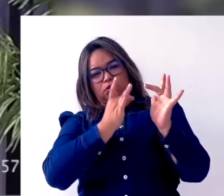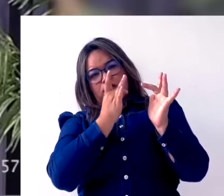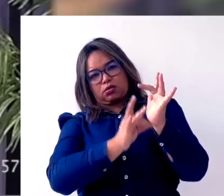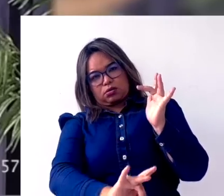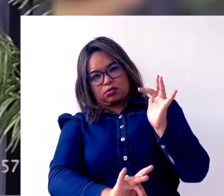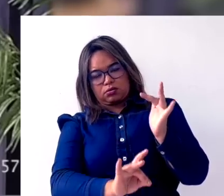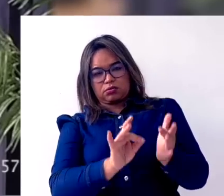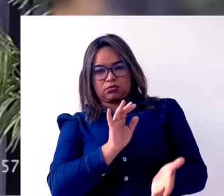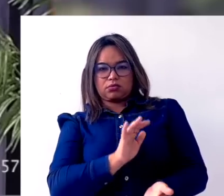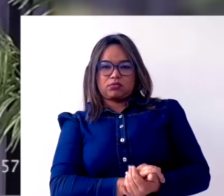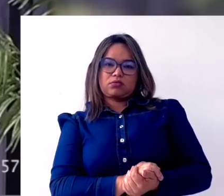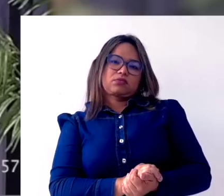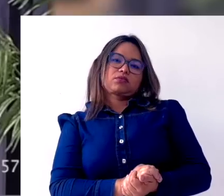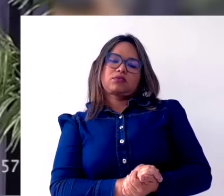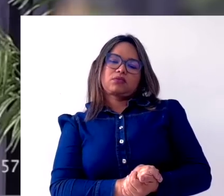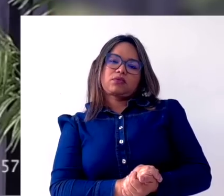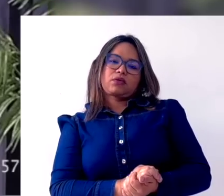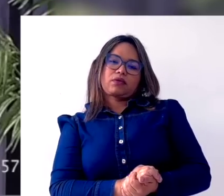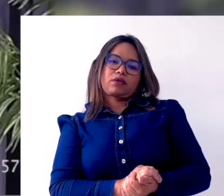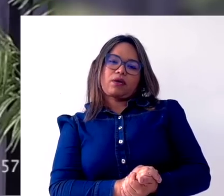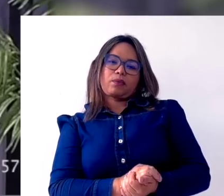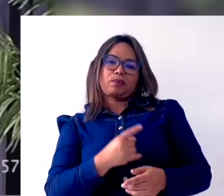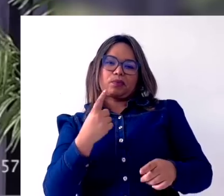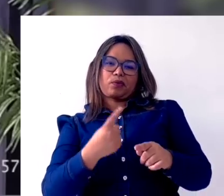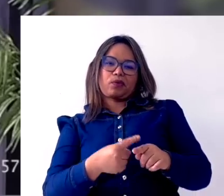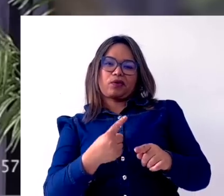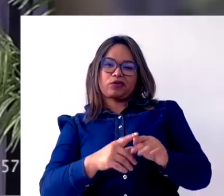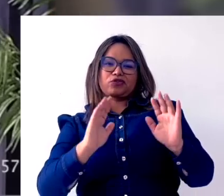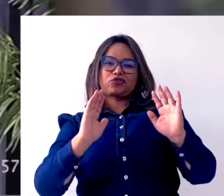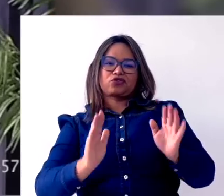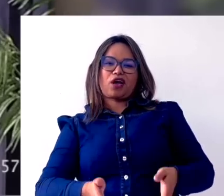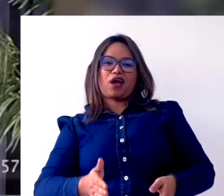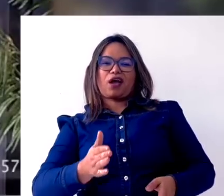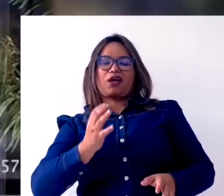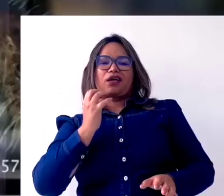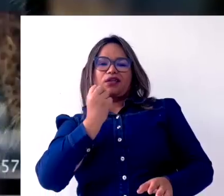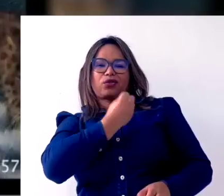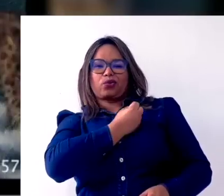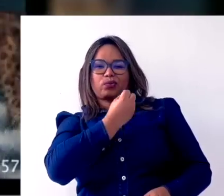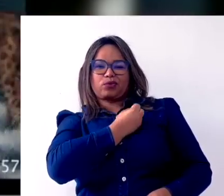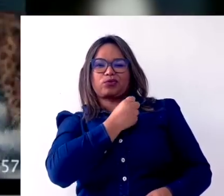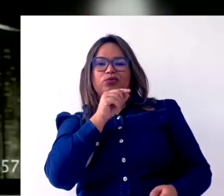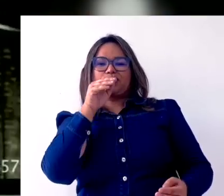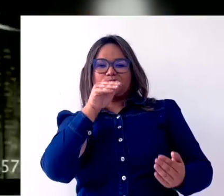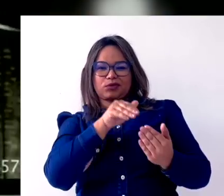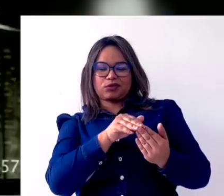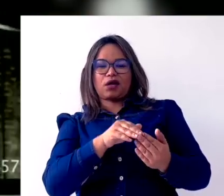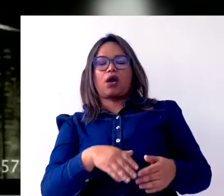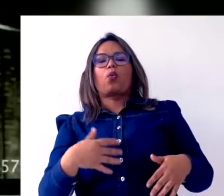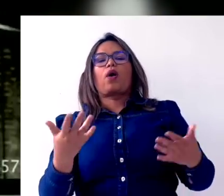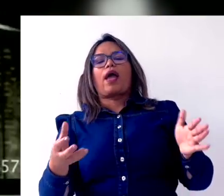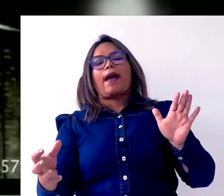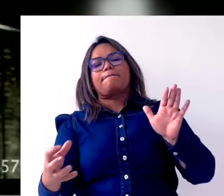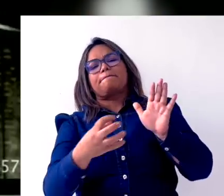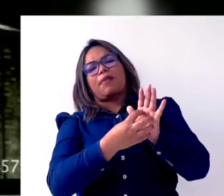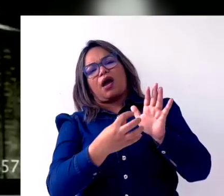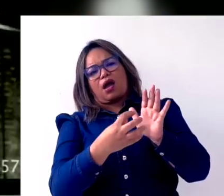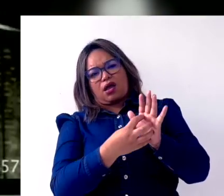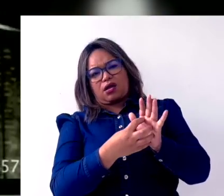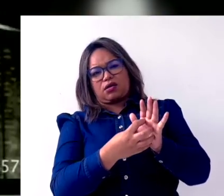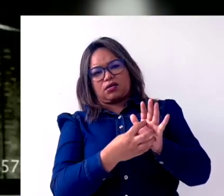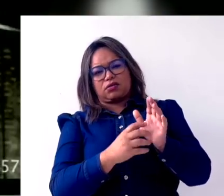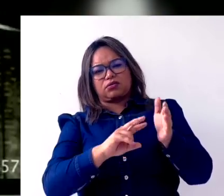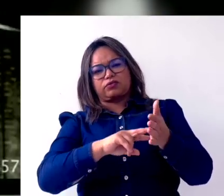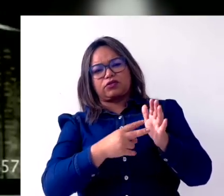nos feito um favor maior, porque ele mesmo se identifica. A marca da besta. O que é a marca da besta? Primeiro, nós